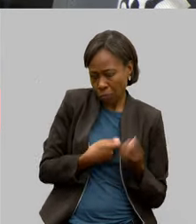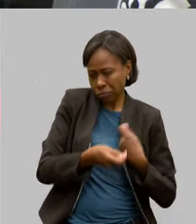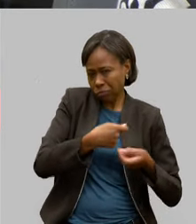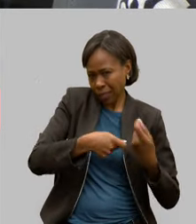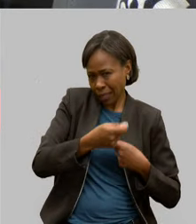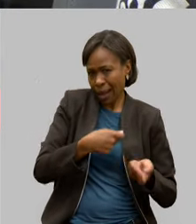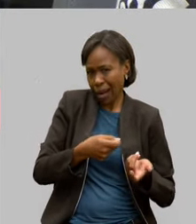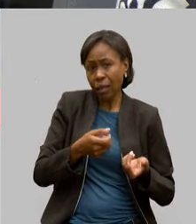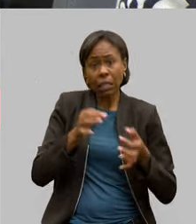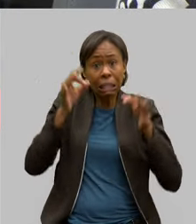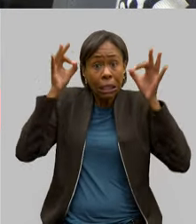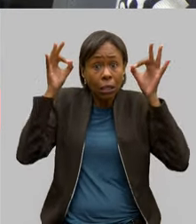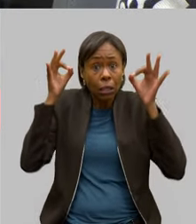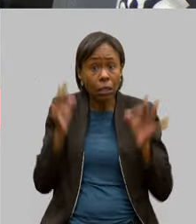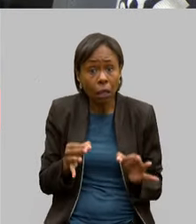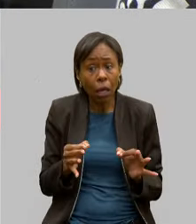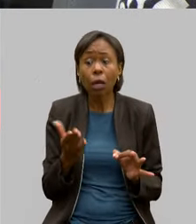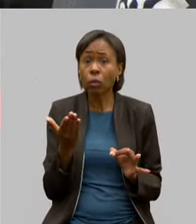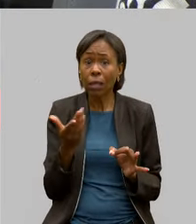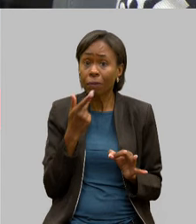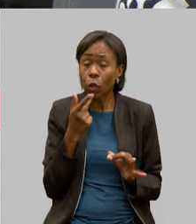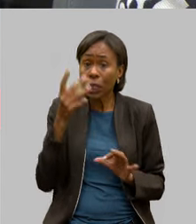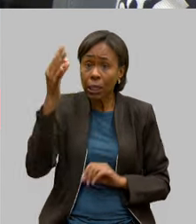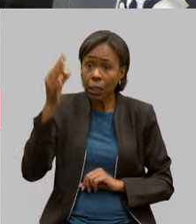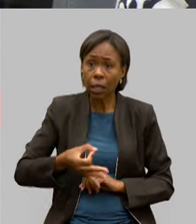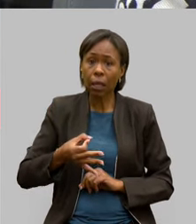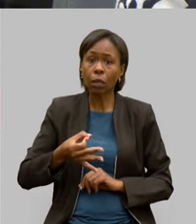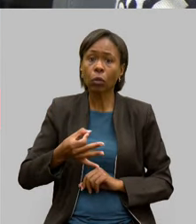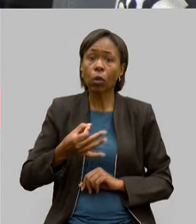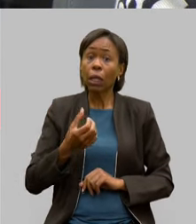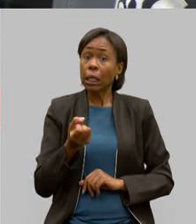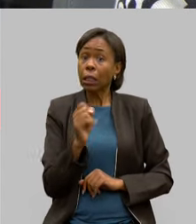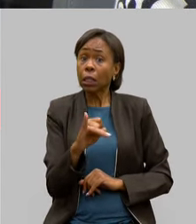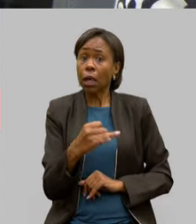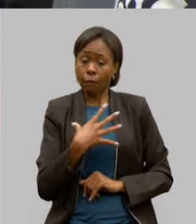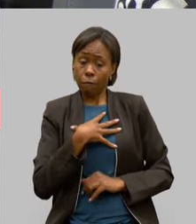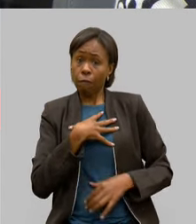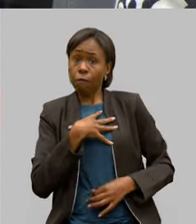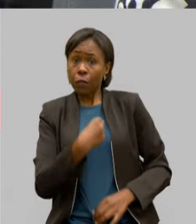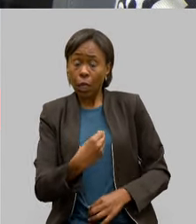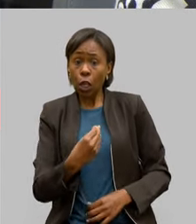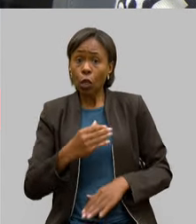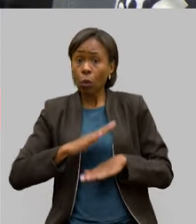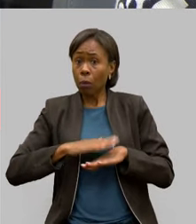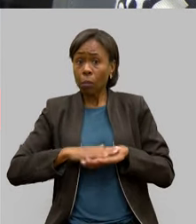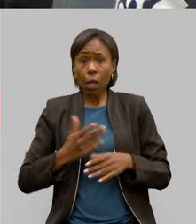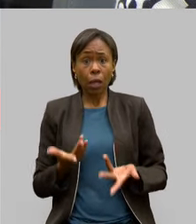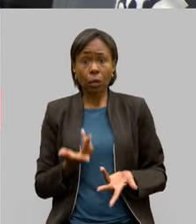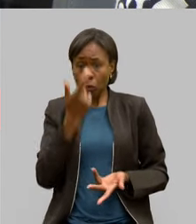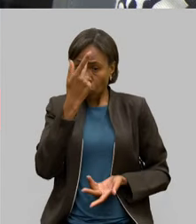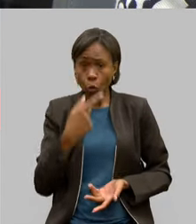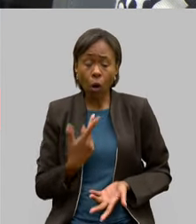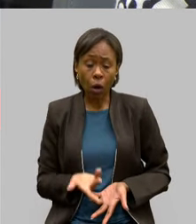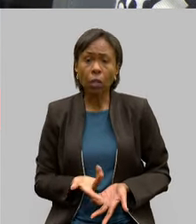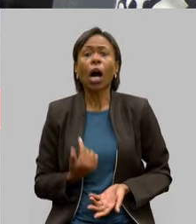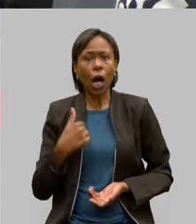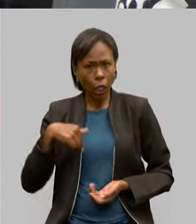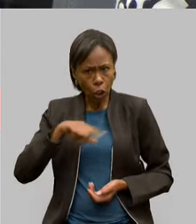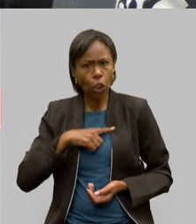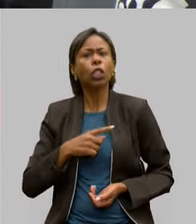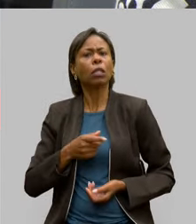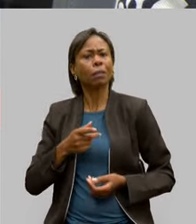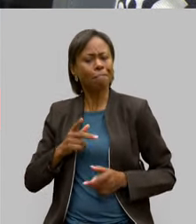ele tá certíssimo quando se trata de um filho de uma filha ou da gente mesmo a gente vai onde precisar